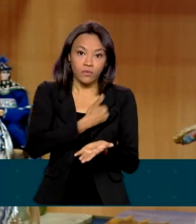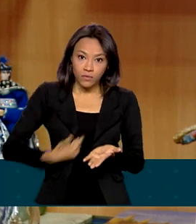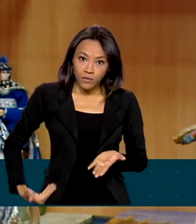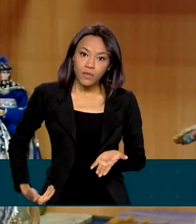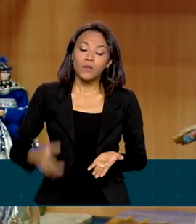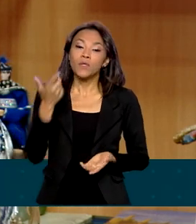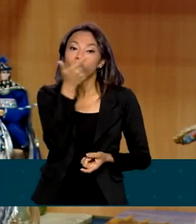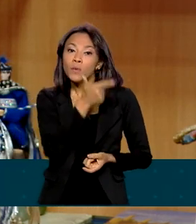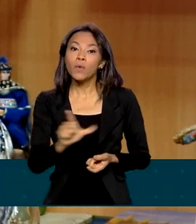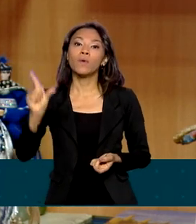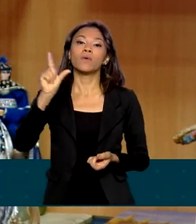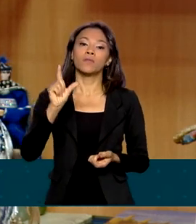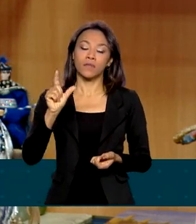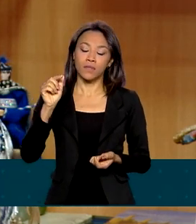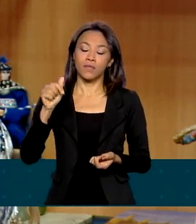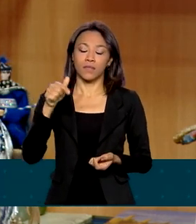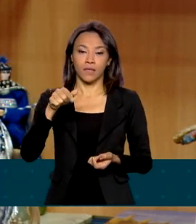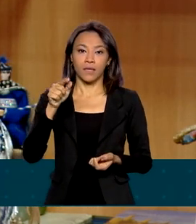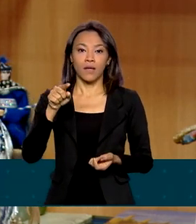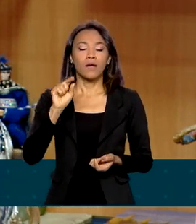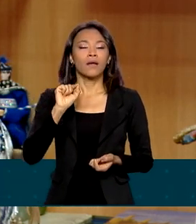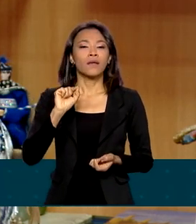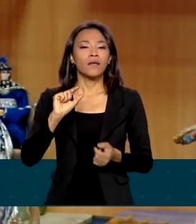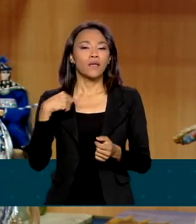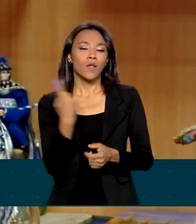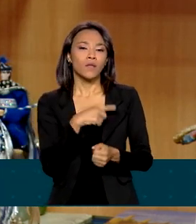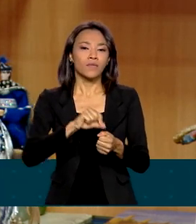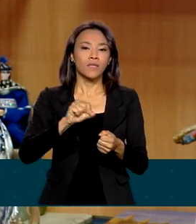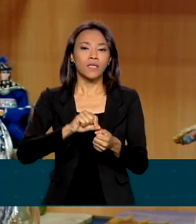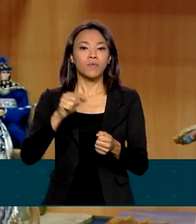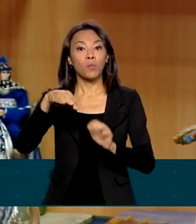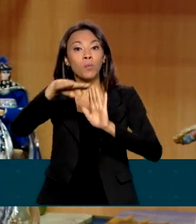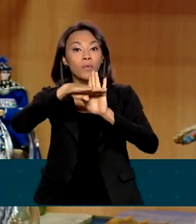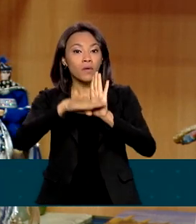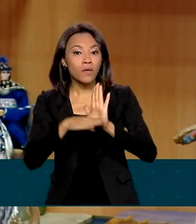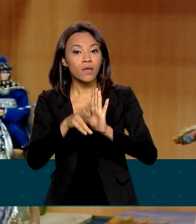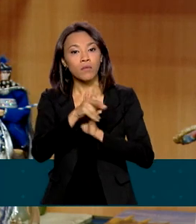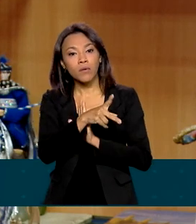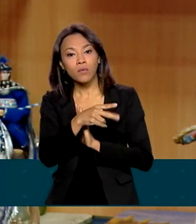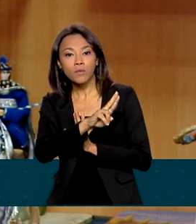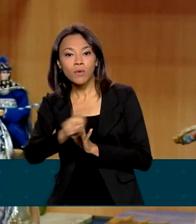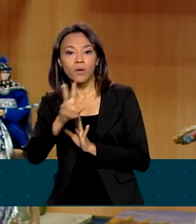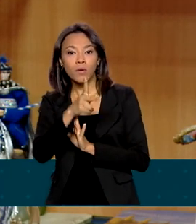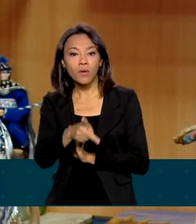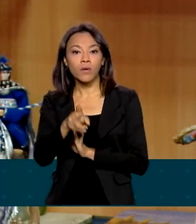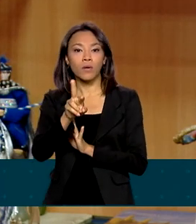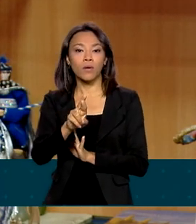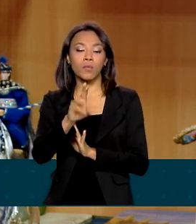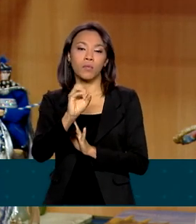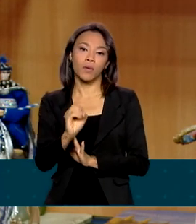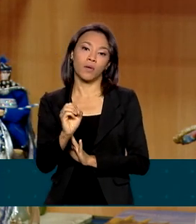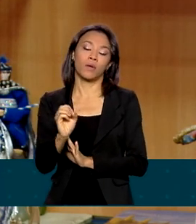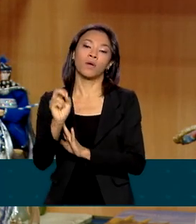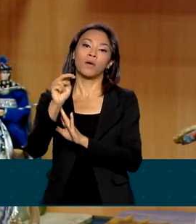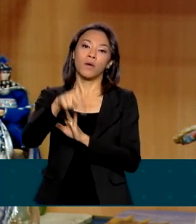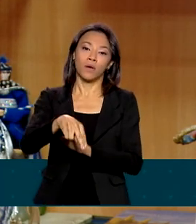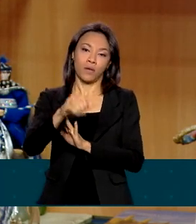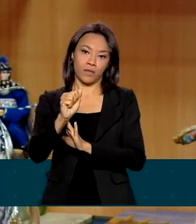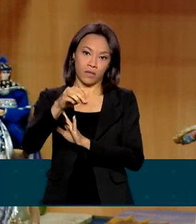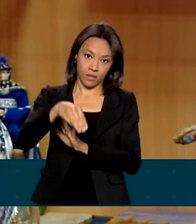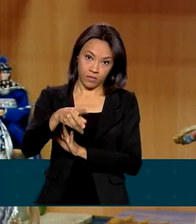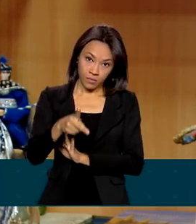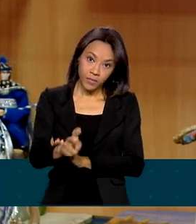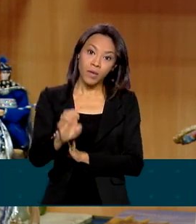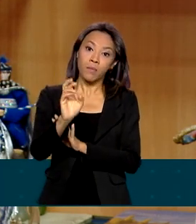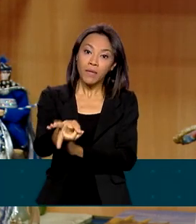cima que nós fizemos né em parceria foi o pronamp que contemplou o Vinte por cento de do setor de eventos também mantendo o